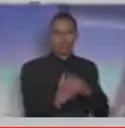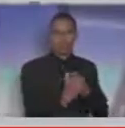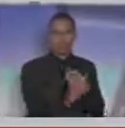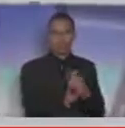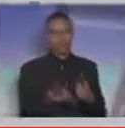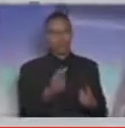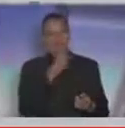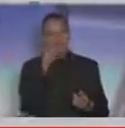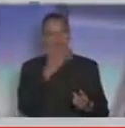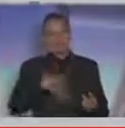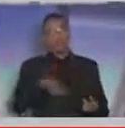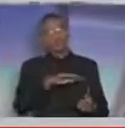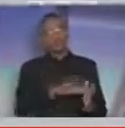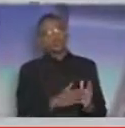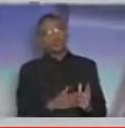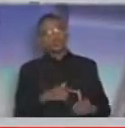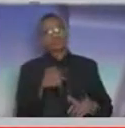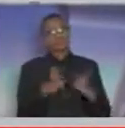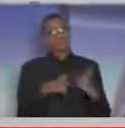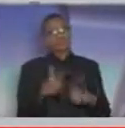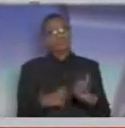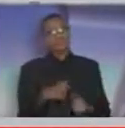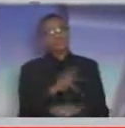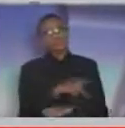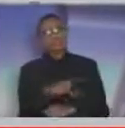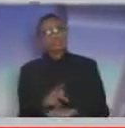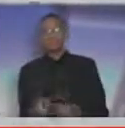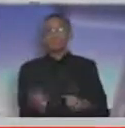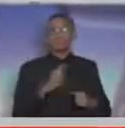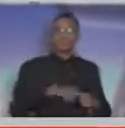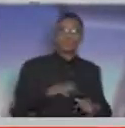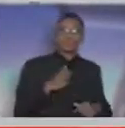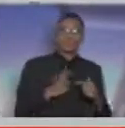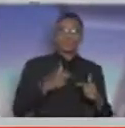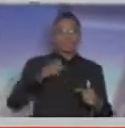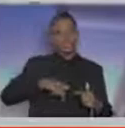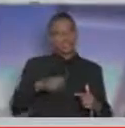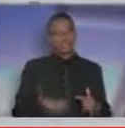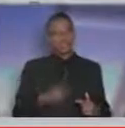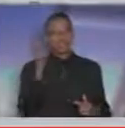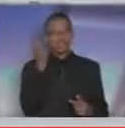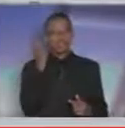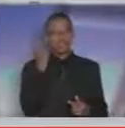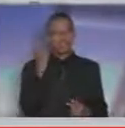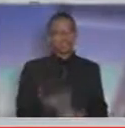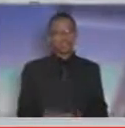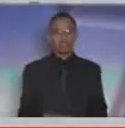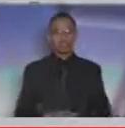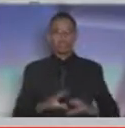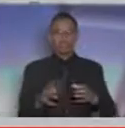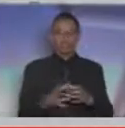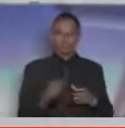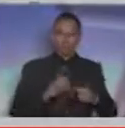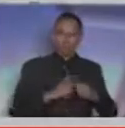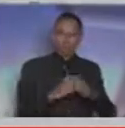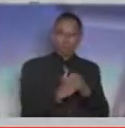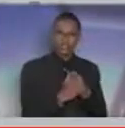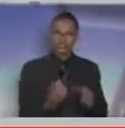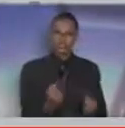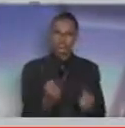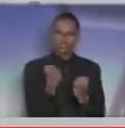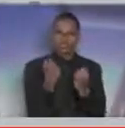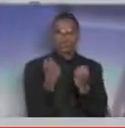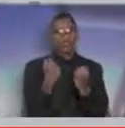dos Servidores professores readaptados do estado de São Paulo Associação é uma associação forte